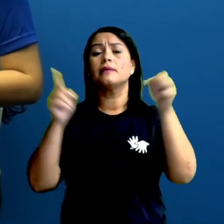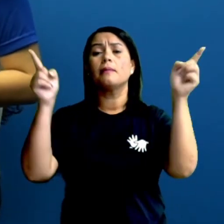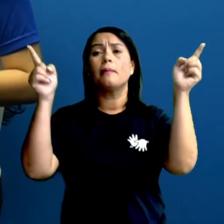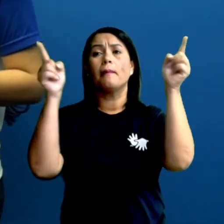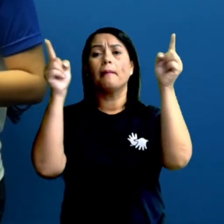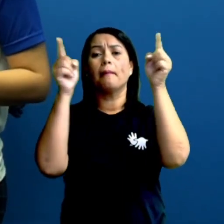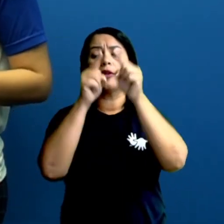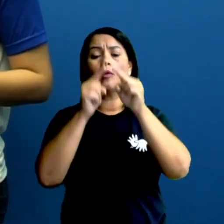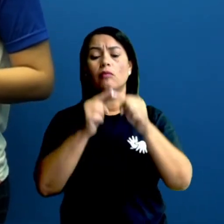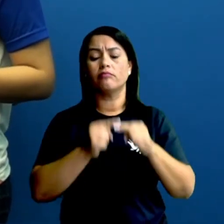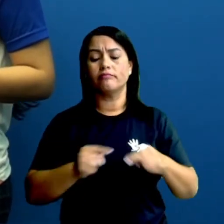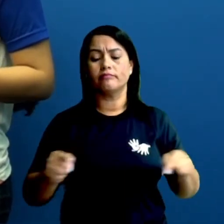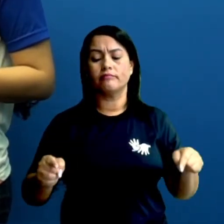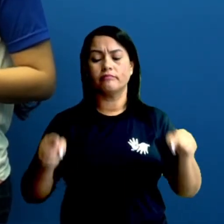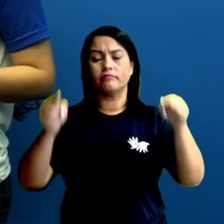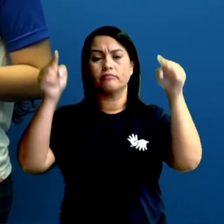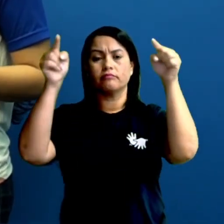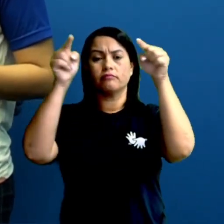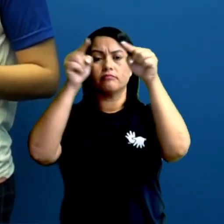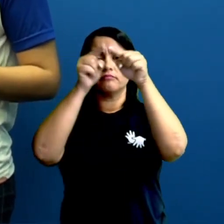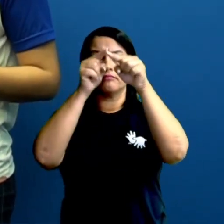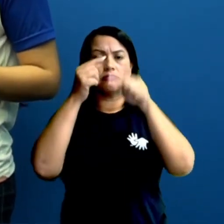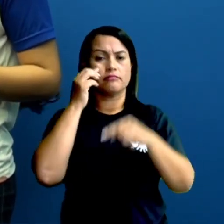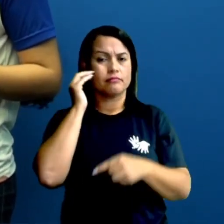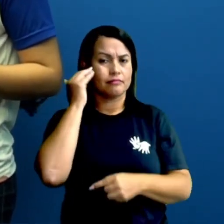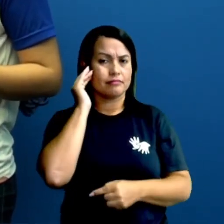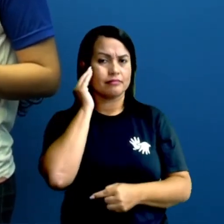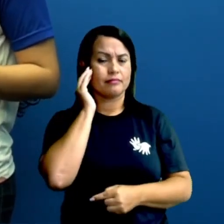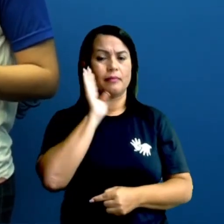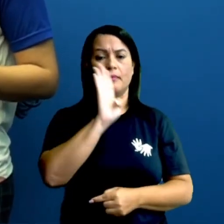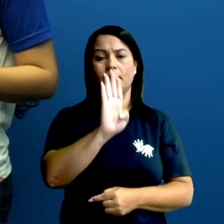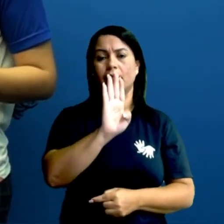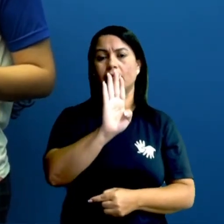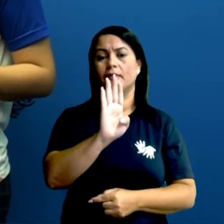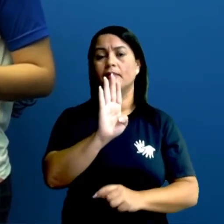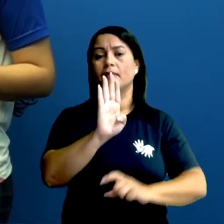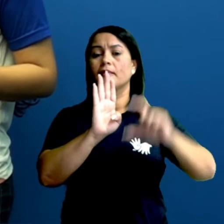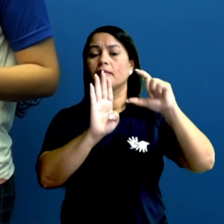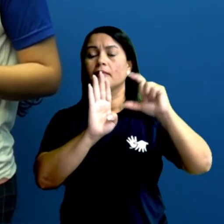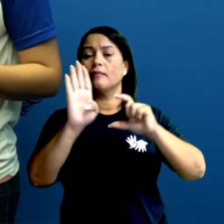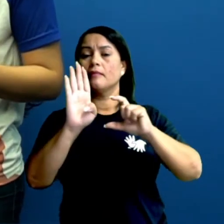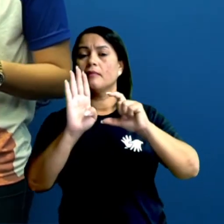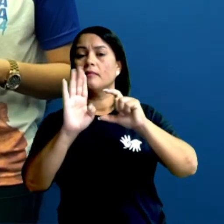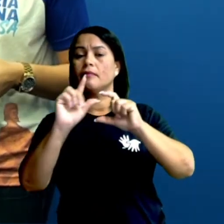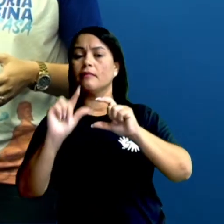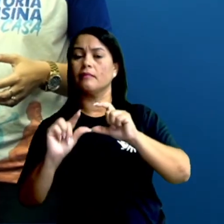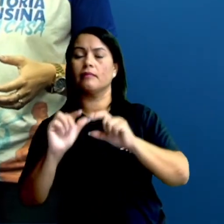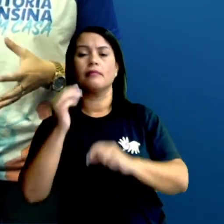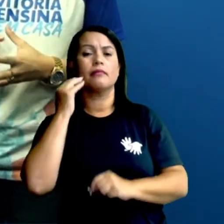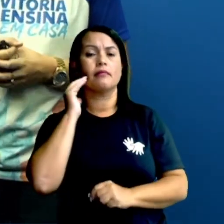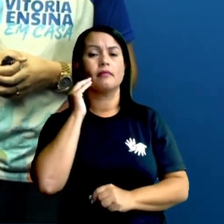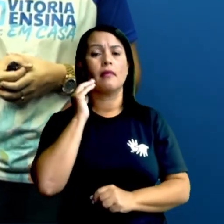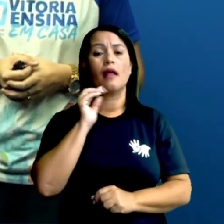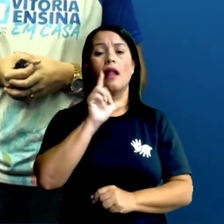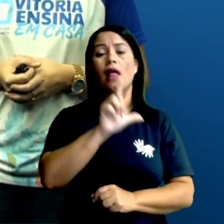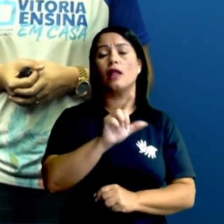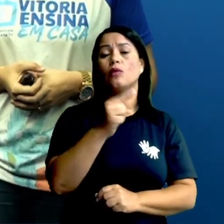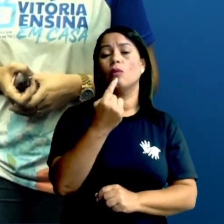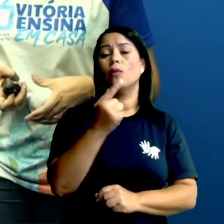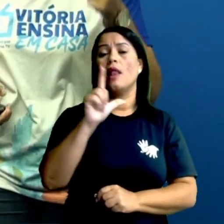minha base menor. B maiúsculo, B minúsculo. Mais o quê? Lado 1 e lado